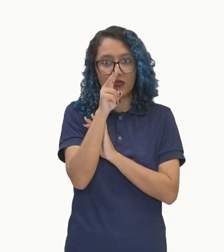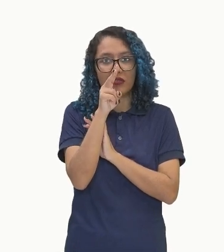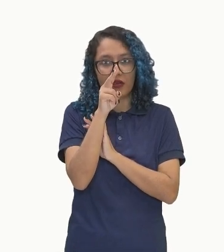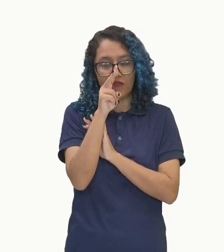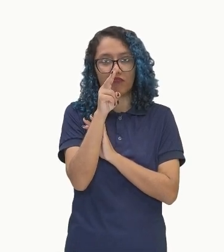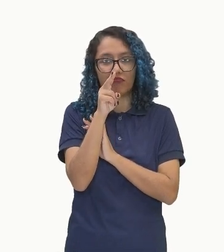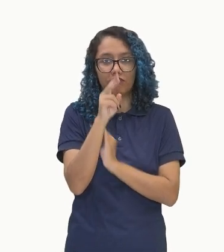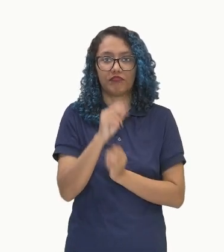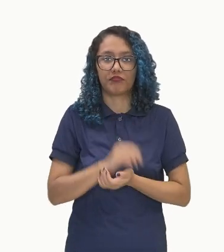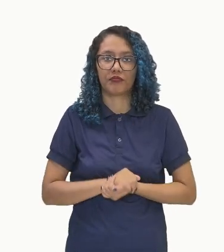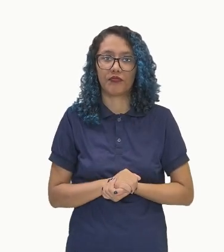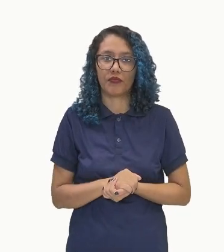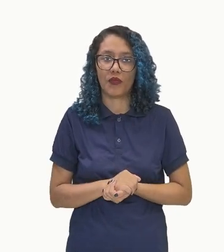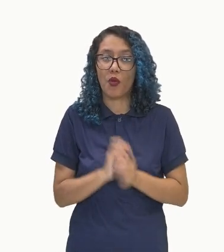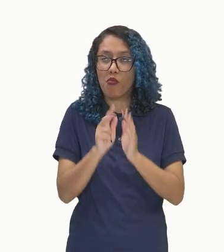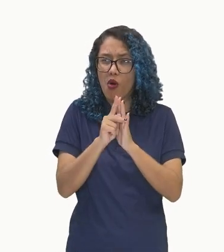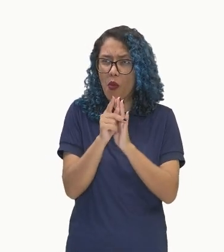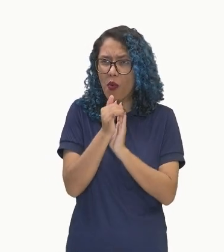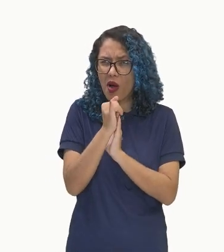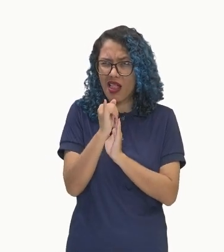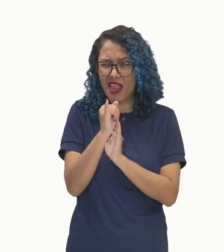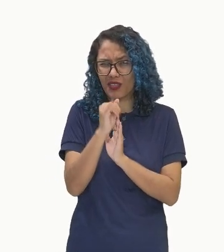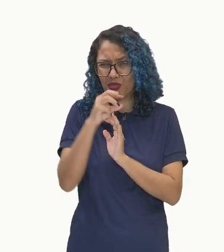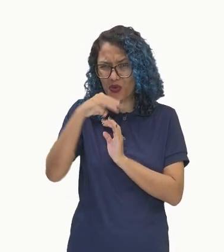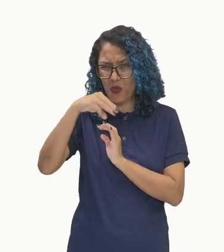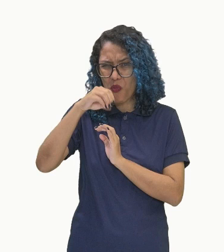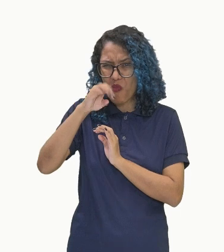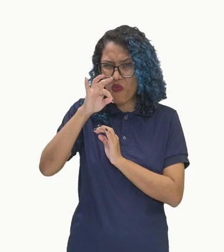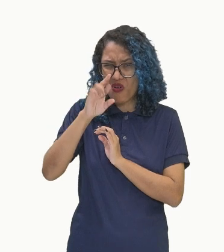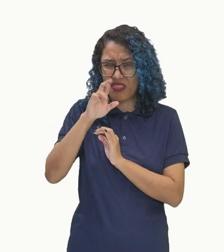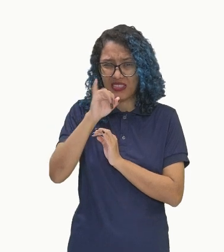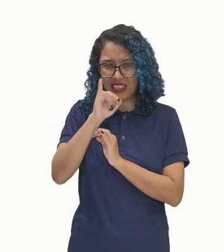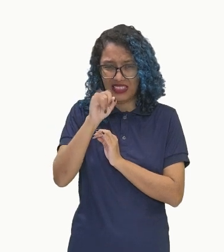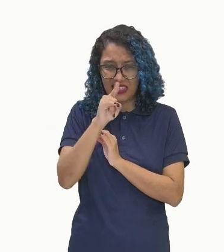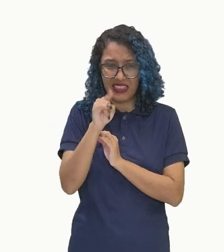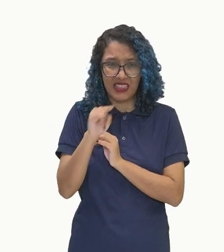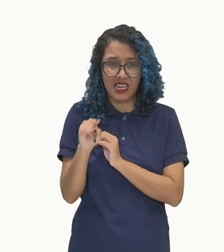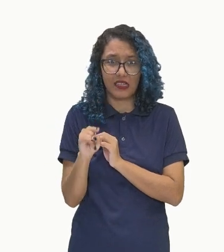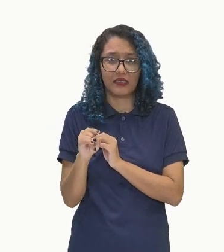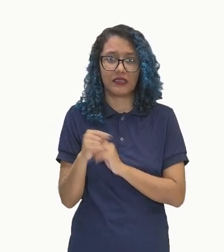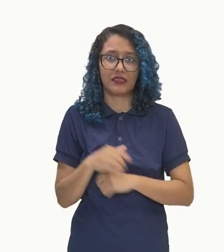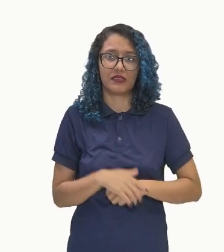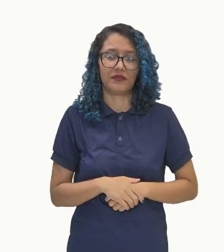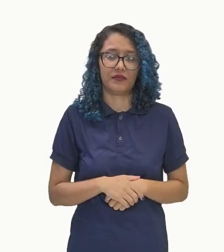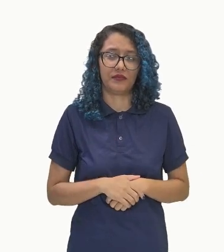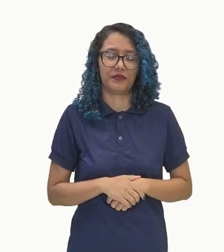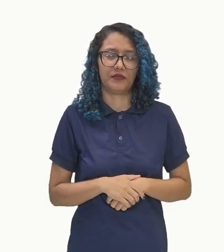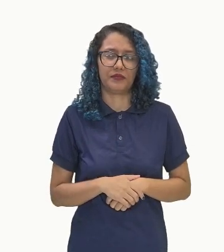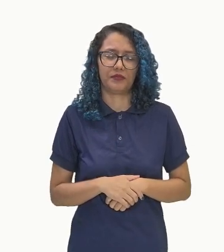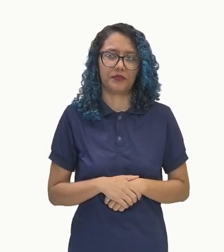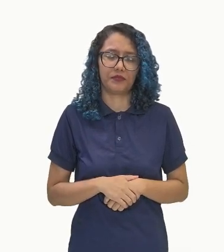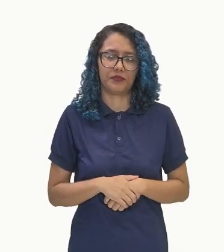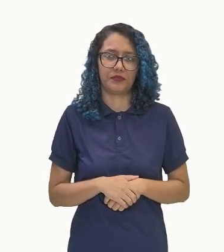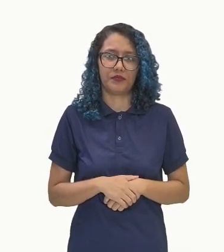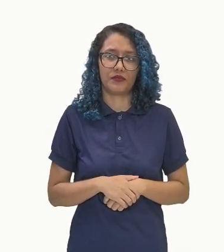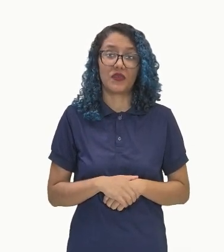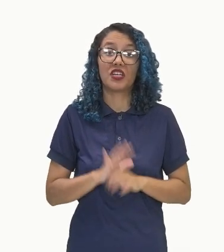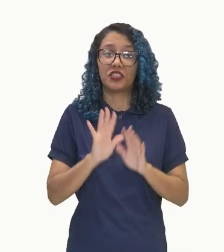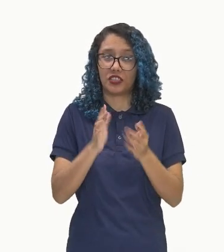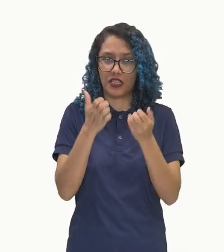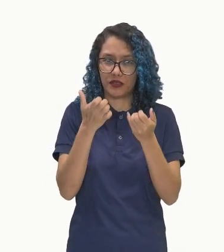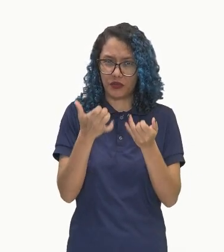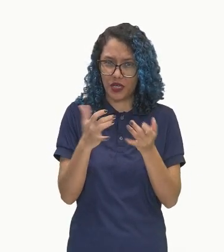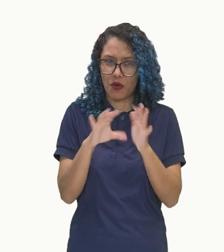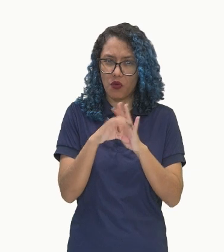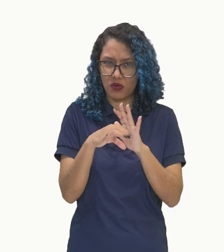receptores elétricos, você tem aí que são dispositivos capazes de transformar energia elétrica